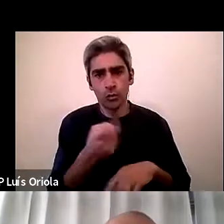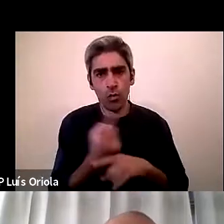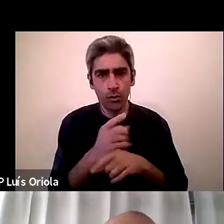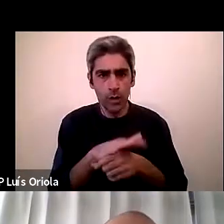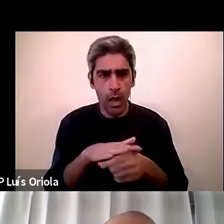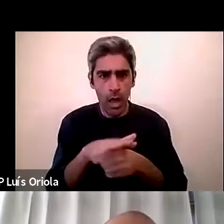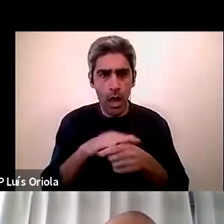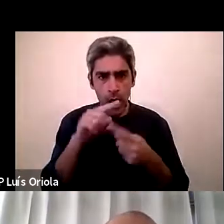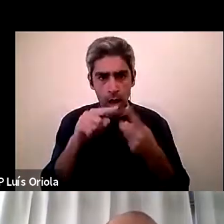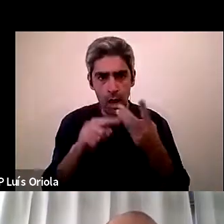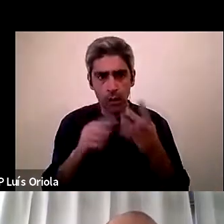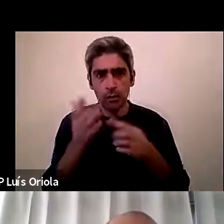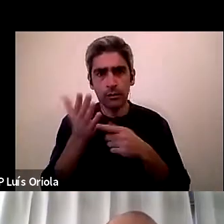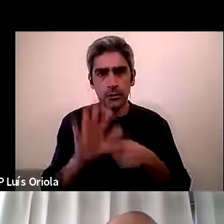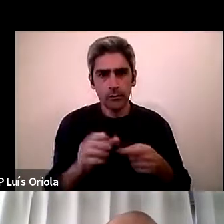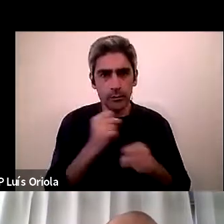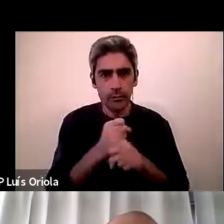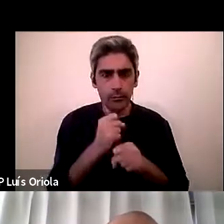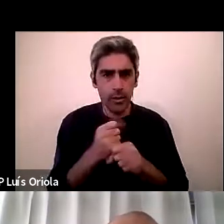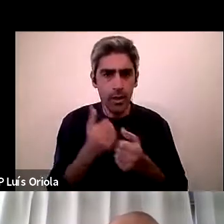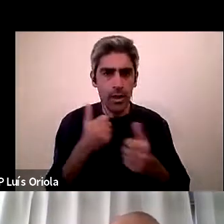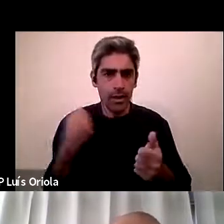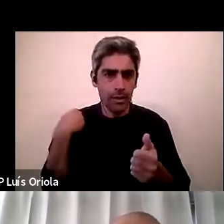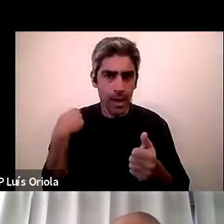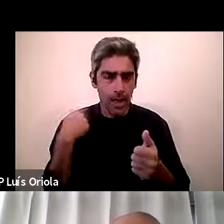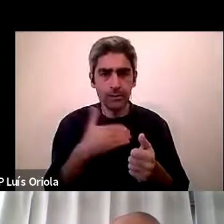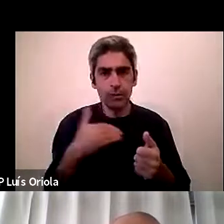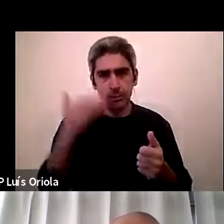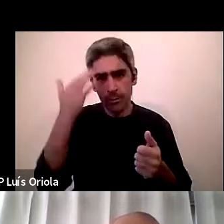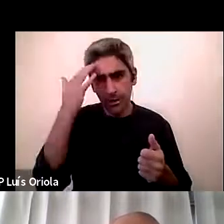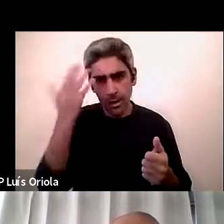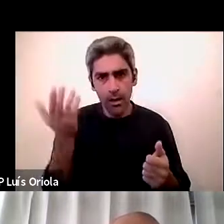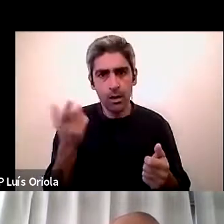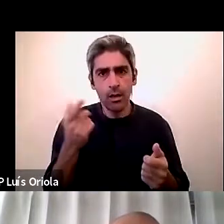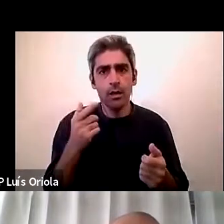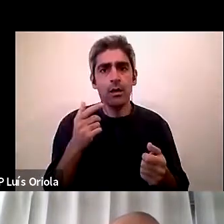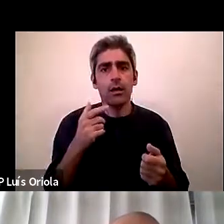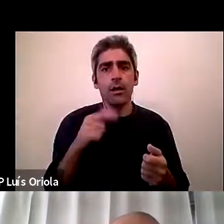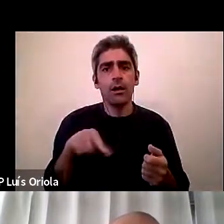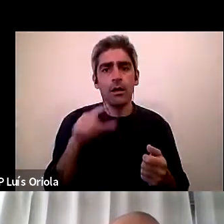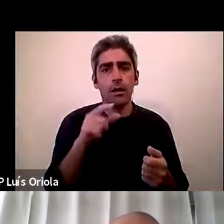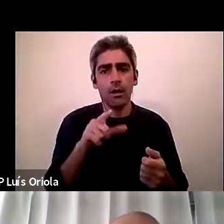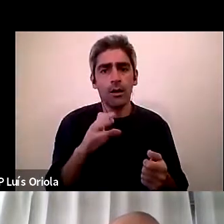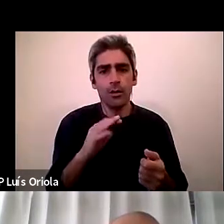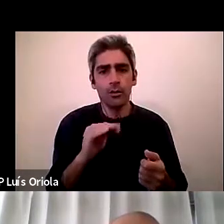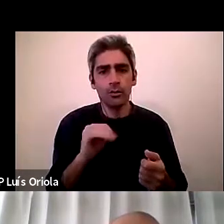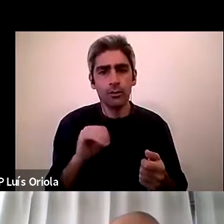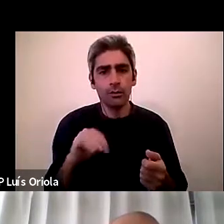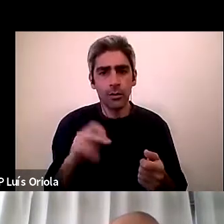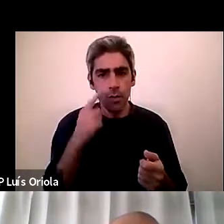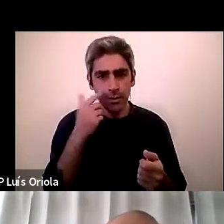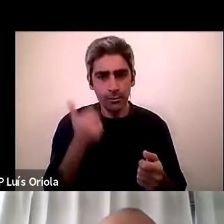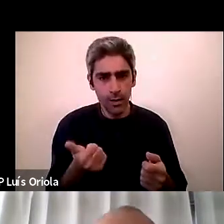dimensões, nomeadamente o trabalhar a partir de casa, da saúde mental, que a Ursula conhece muitíssimo bem,